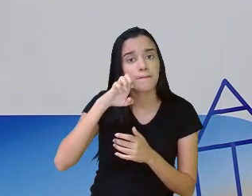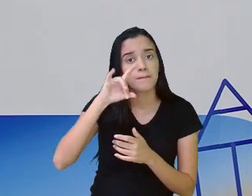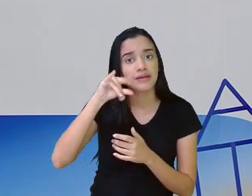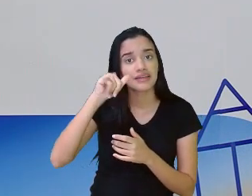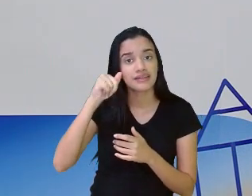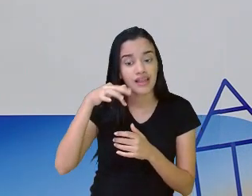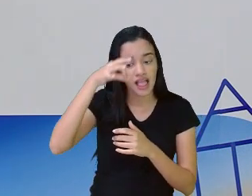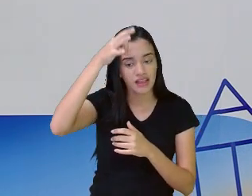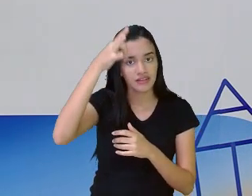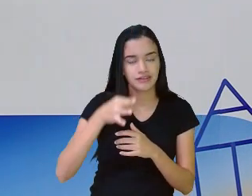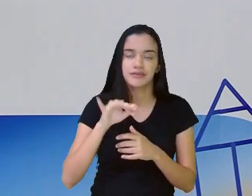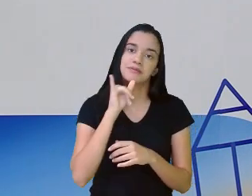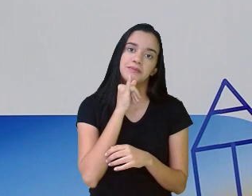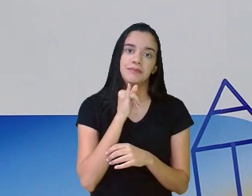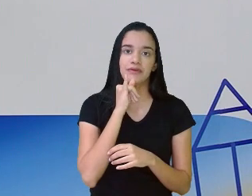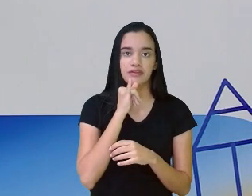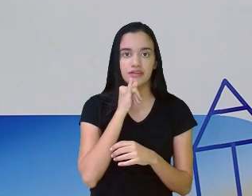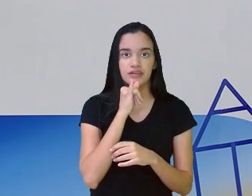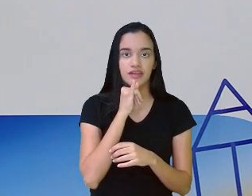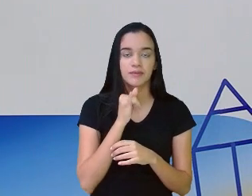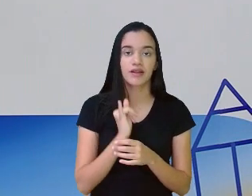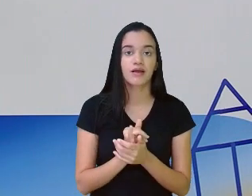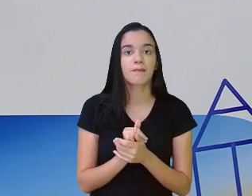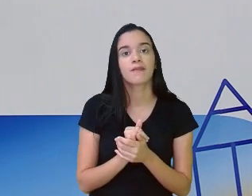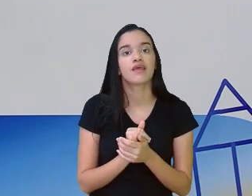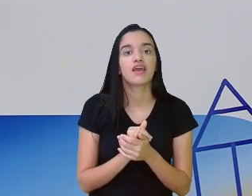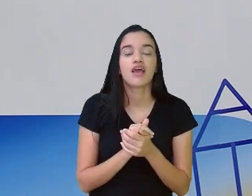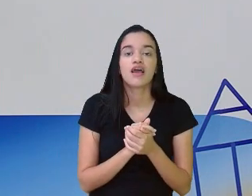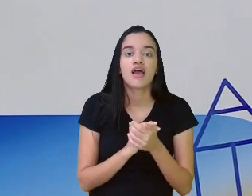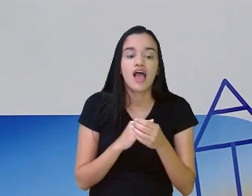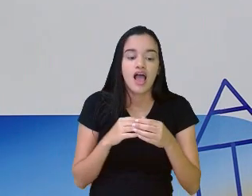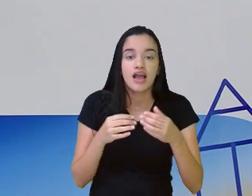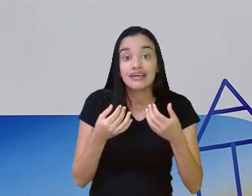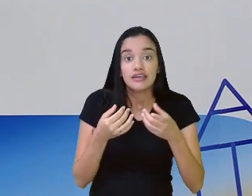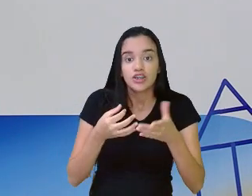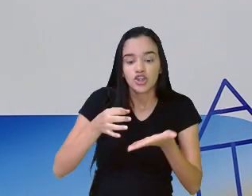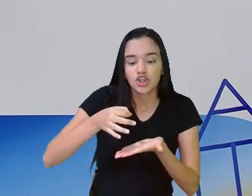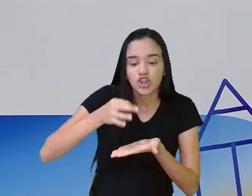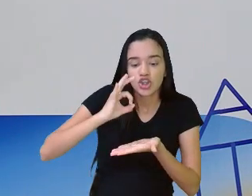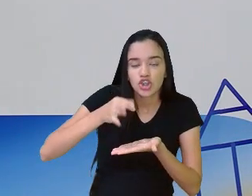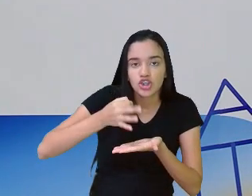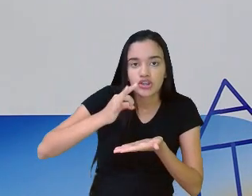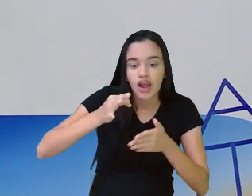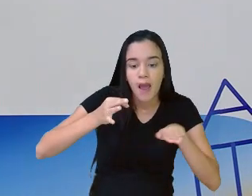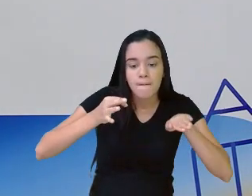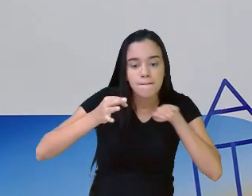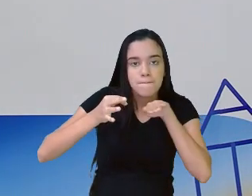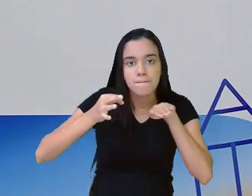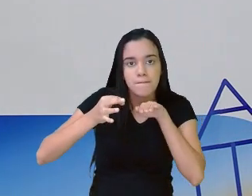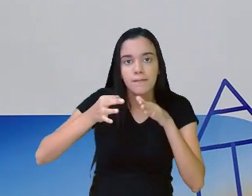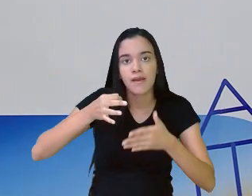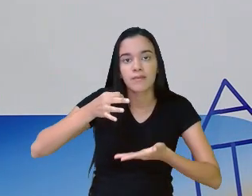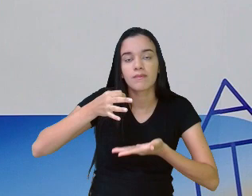dessas frações. Por exemplo, meia xícara de chá de óleo,